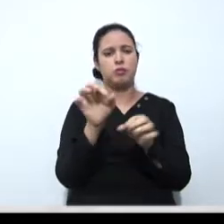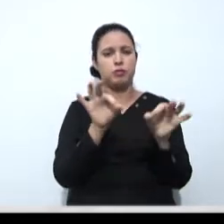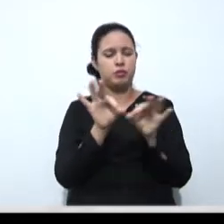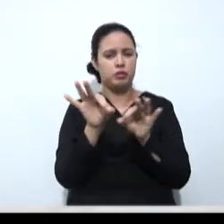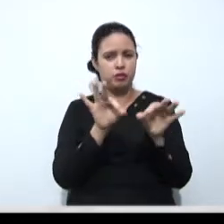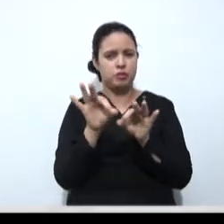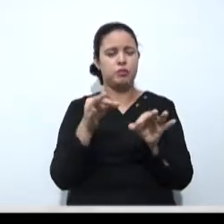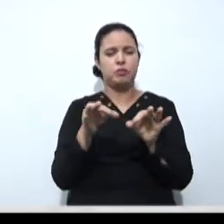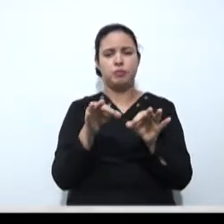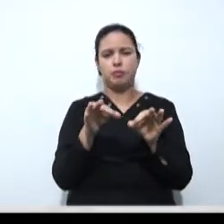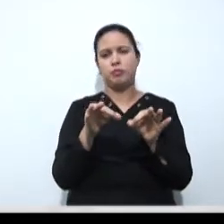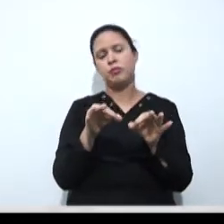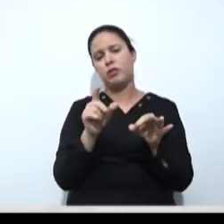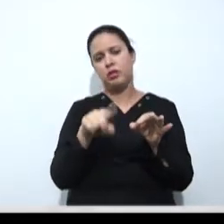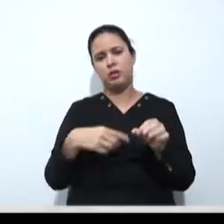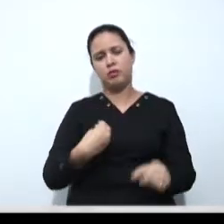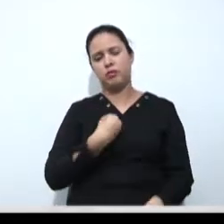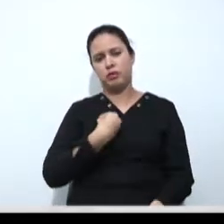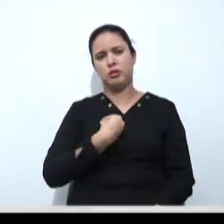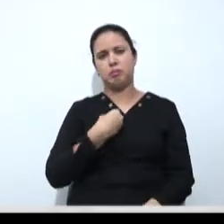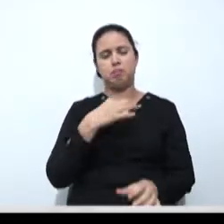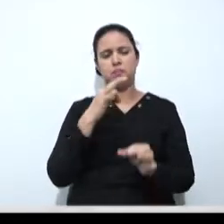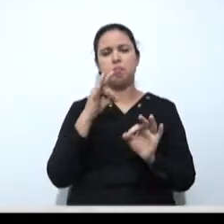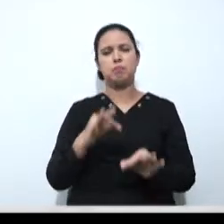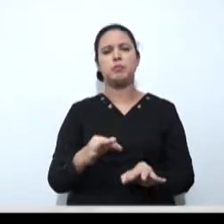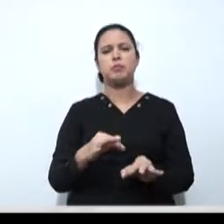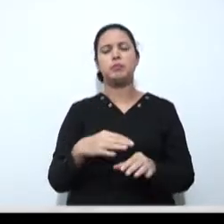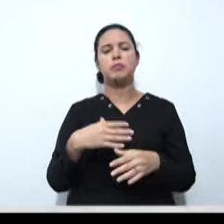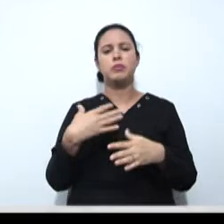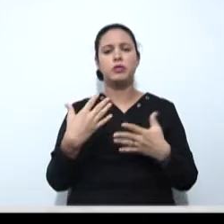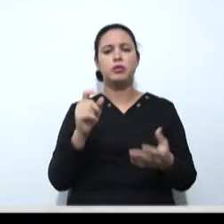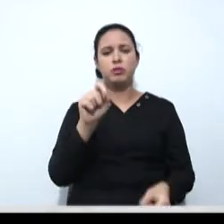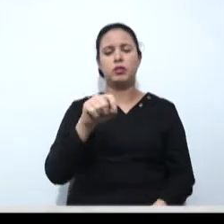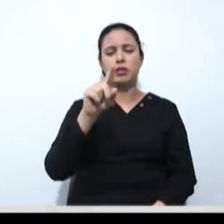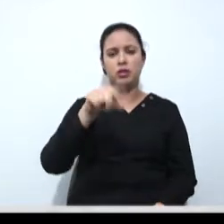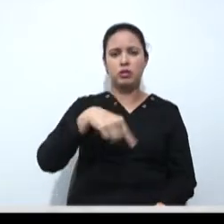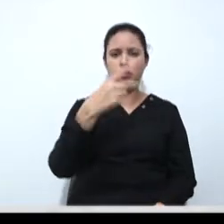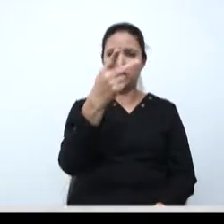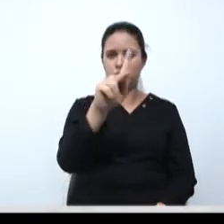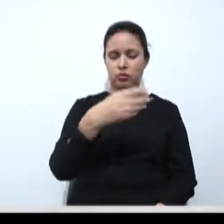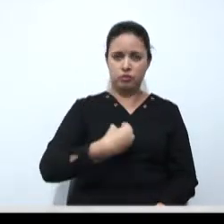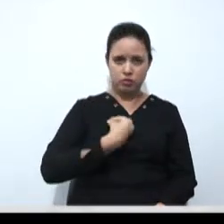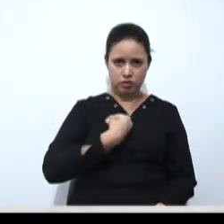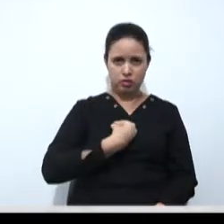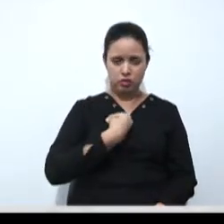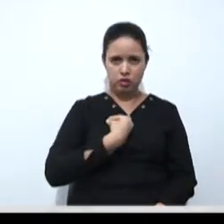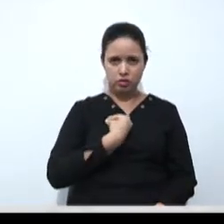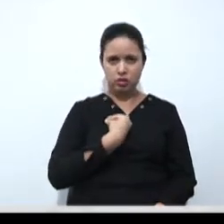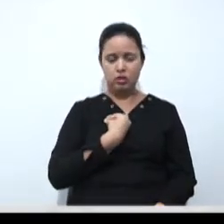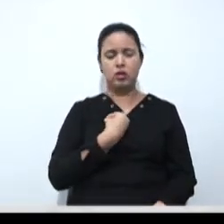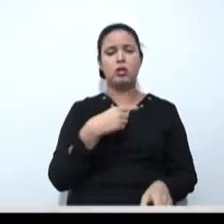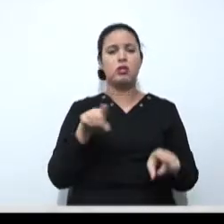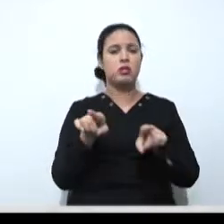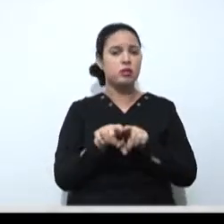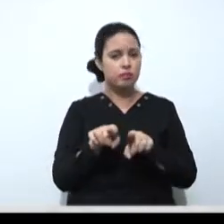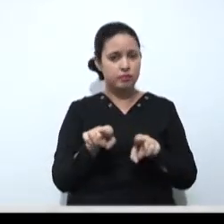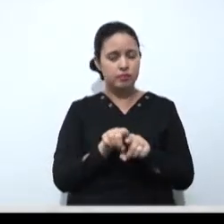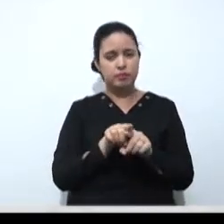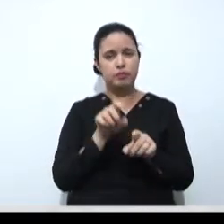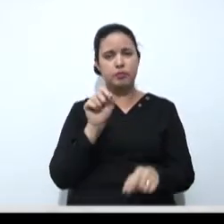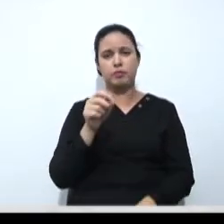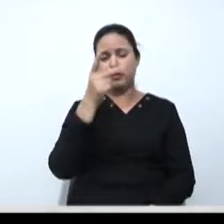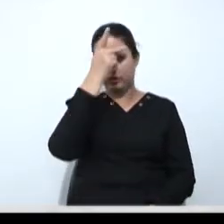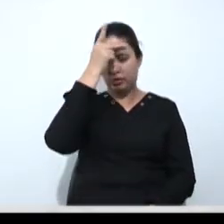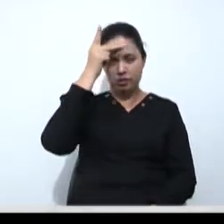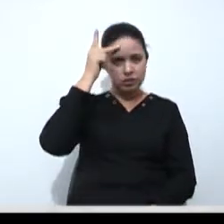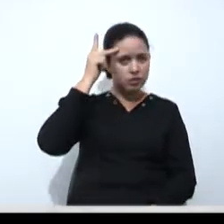ideal. Esse projeto de vida ideal está tratando da sua vida, mas não só da sua vida, mas da vida também das